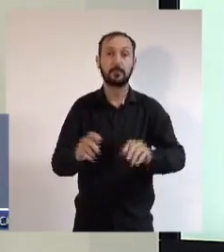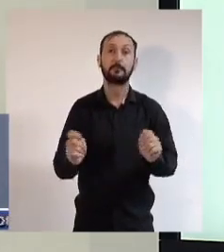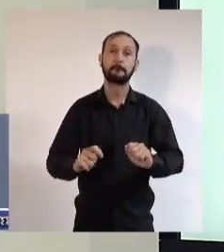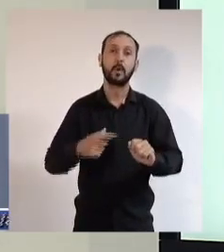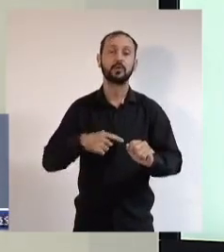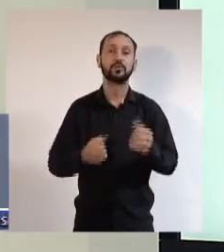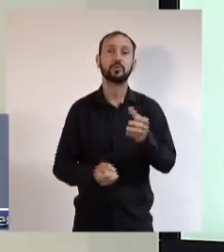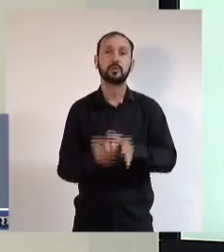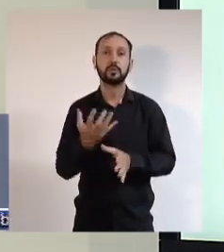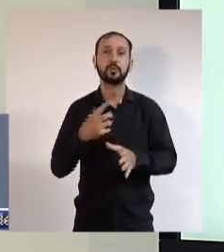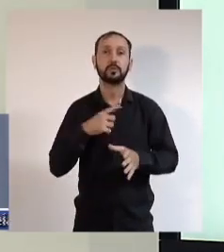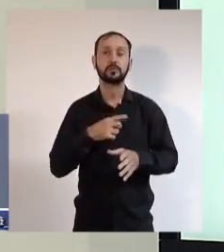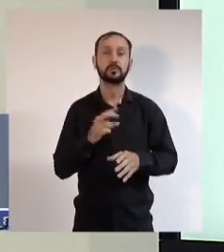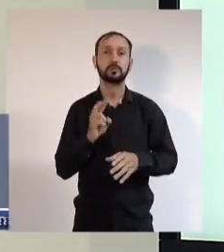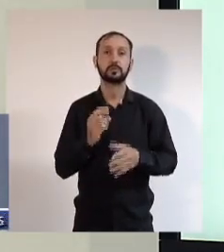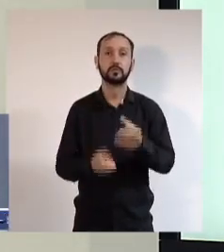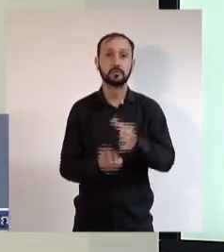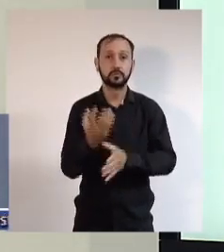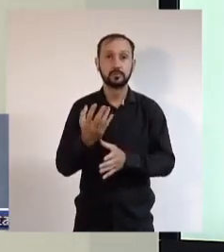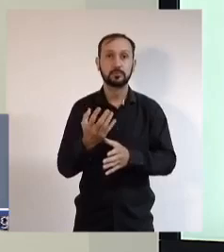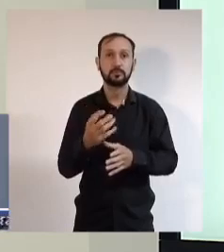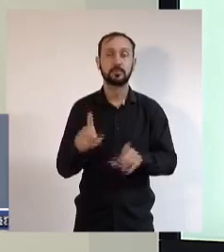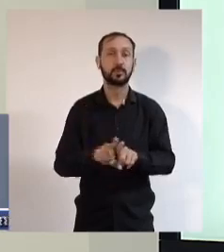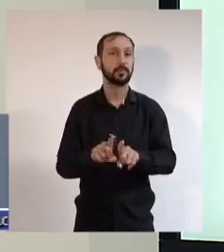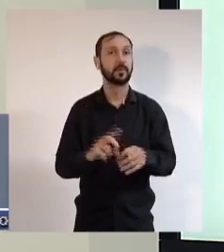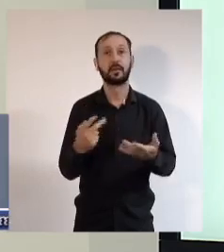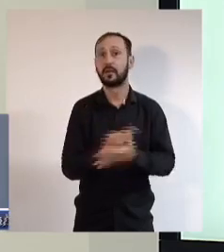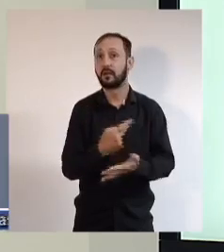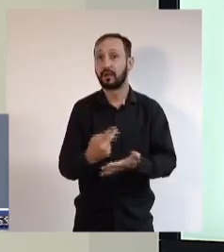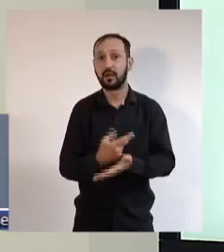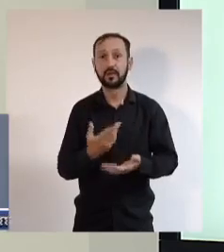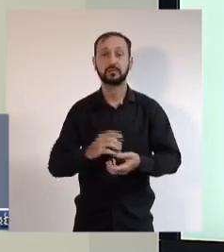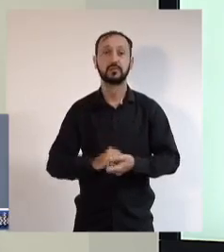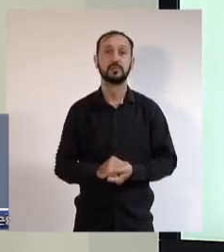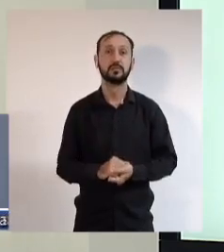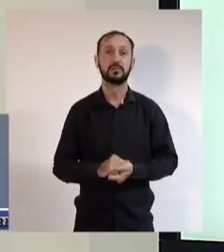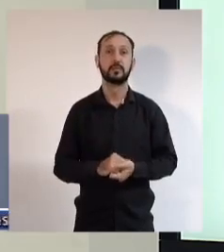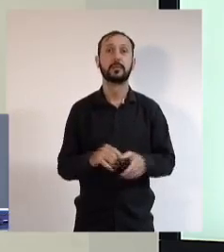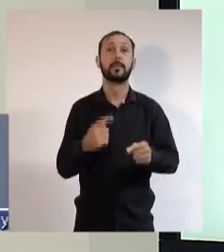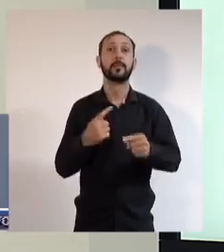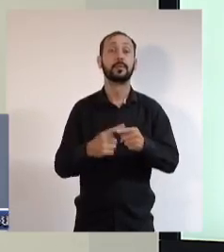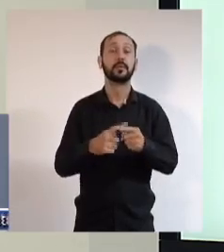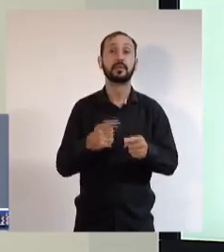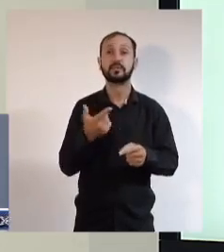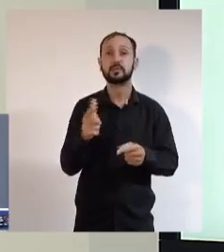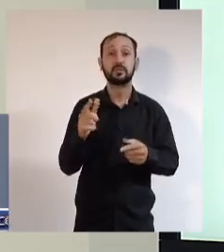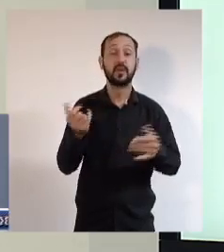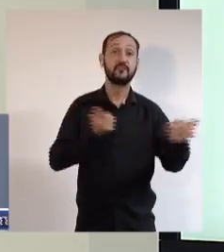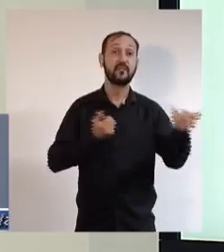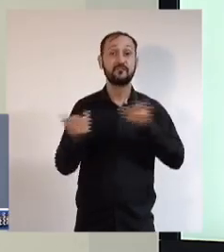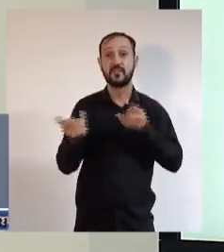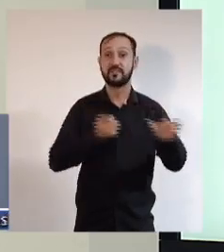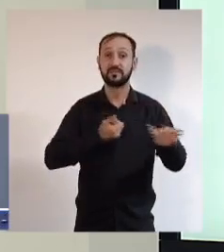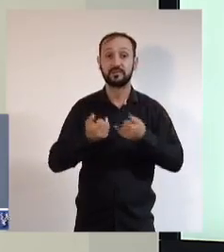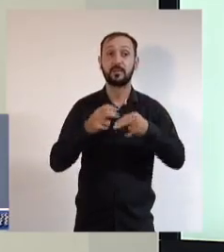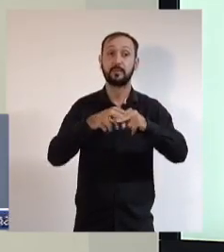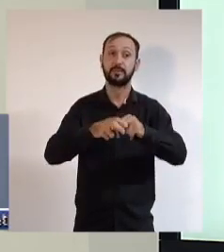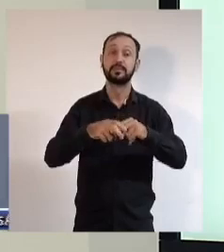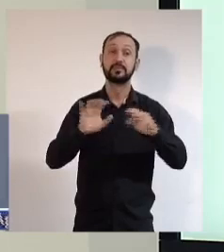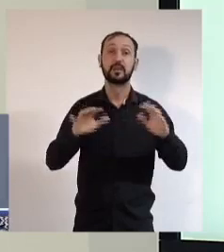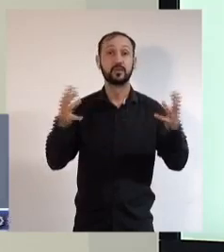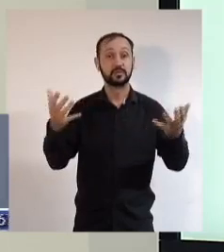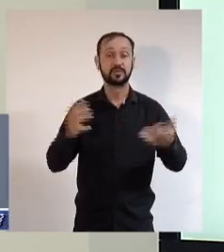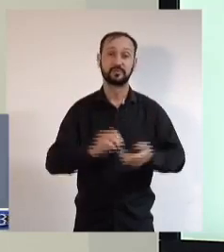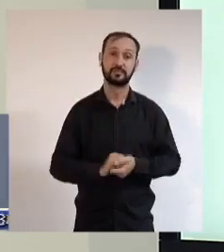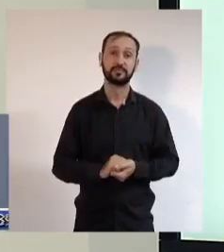consumir é e instituiu de conservação também não é assim né mas isso tudo porque nós não temos as informações por esse motivo foi que